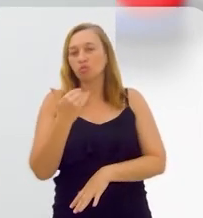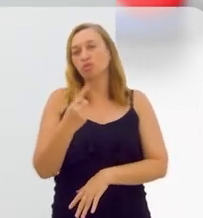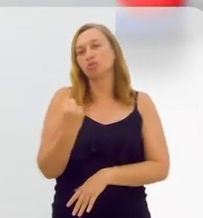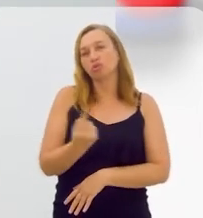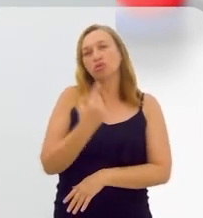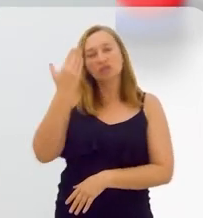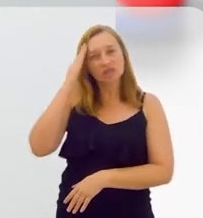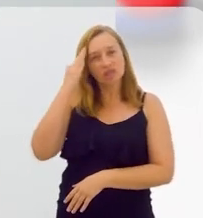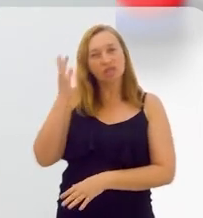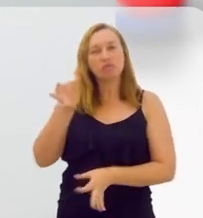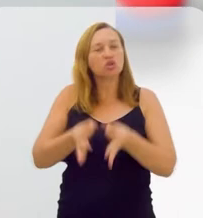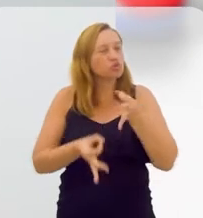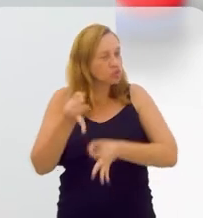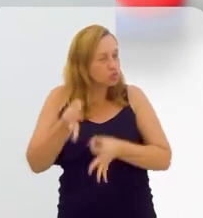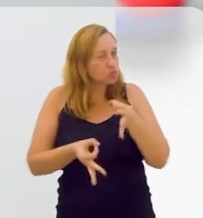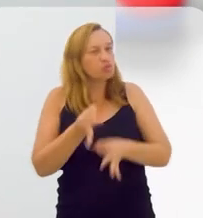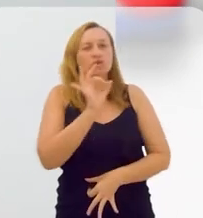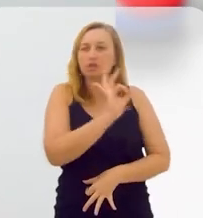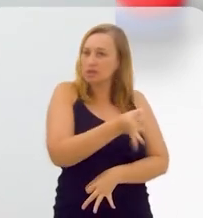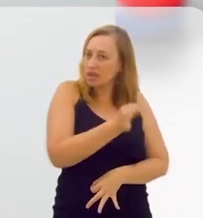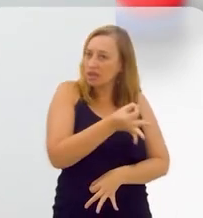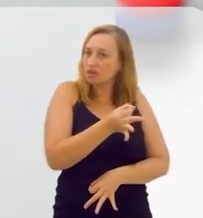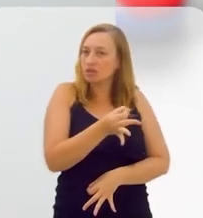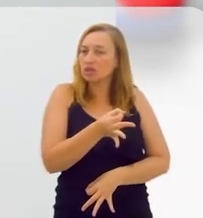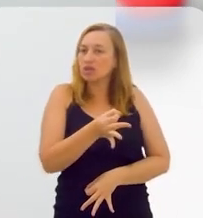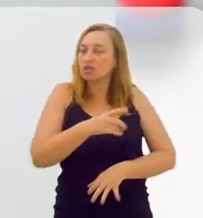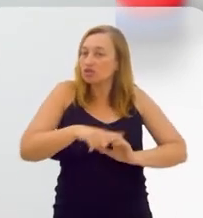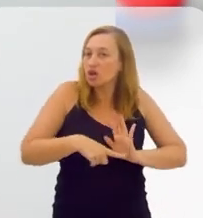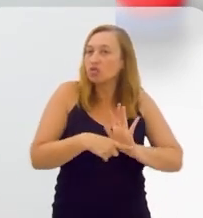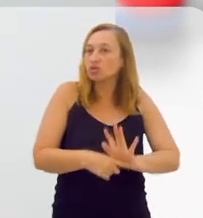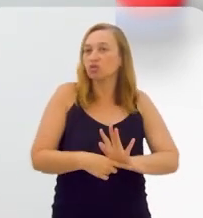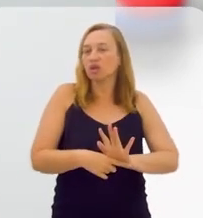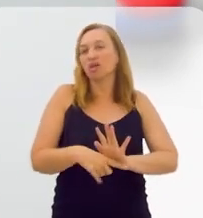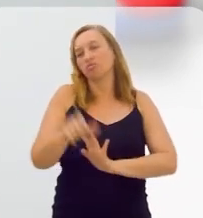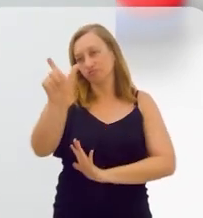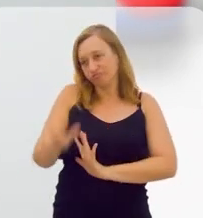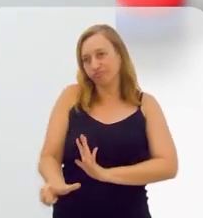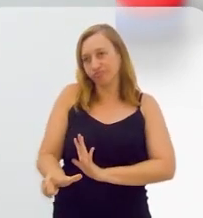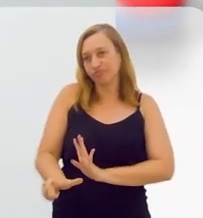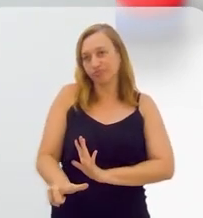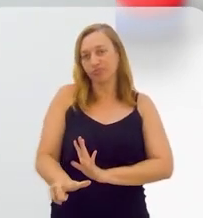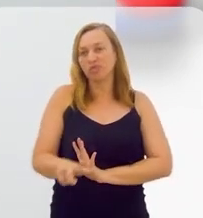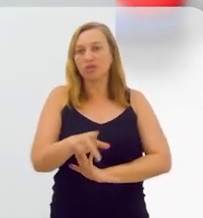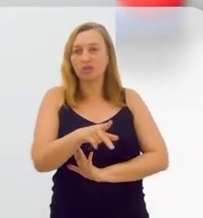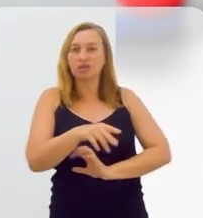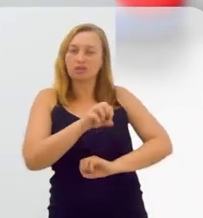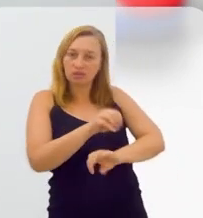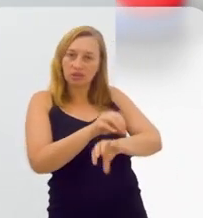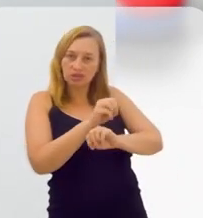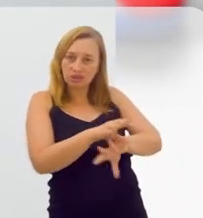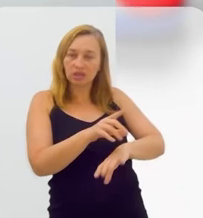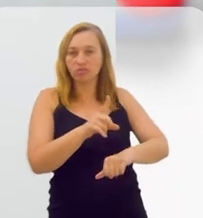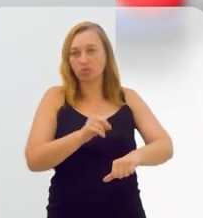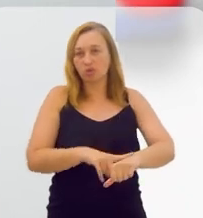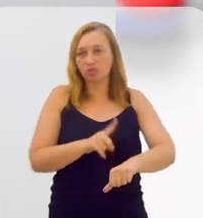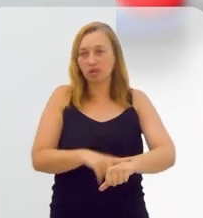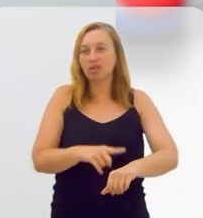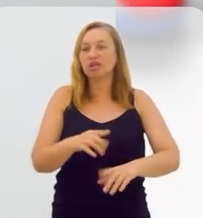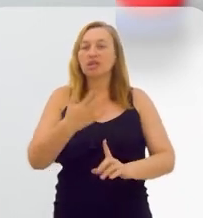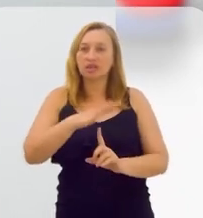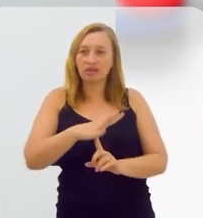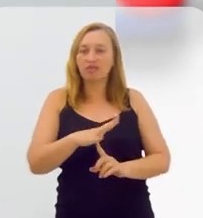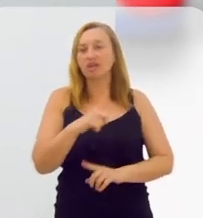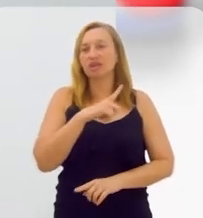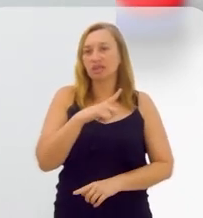nosso entendimento, é uma forma justa, assim, de contribuir com essa pessoa, né, que vai dar a oficina.